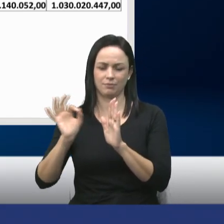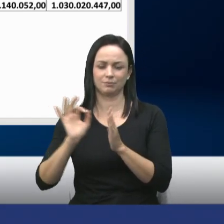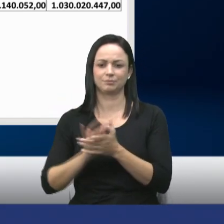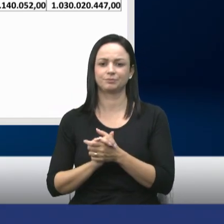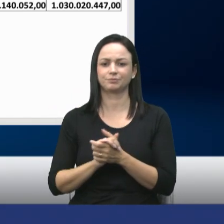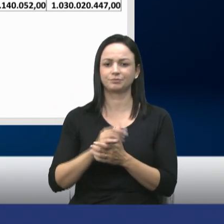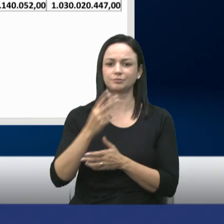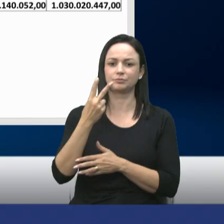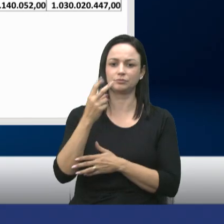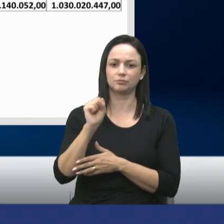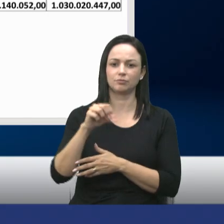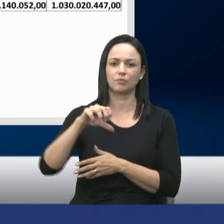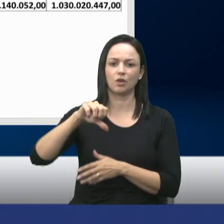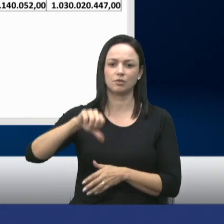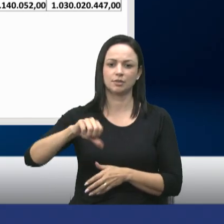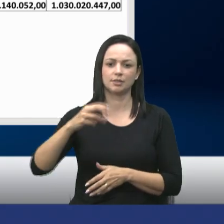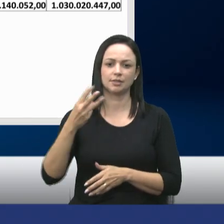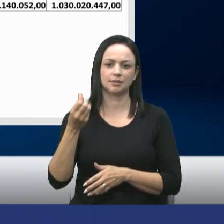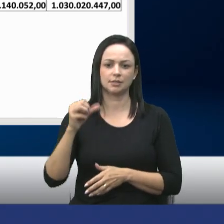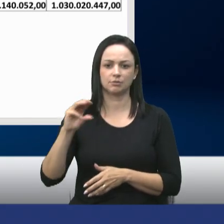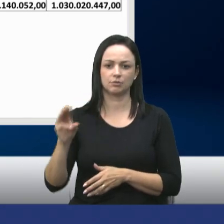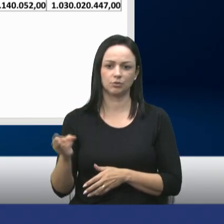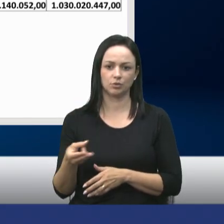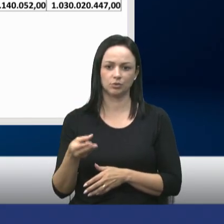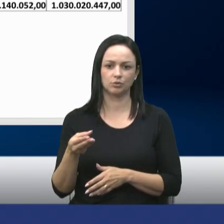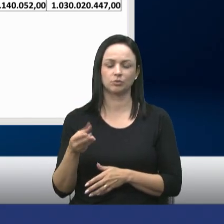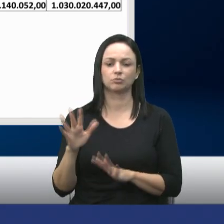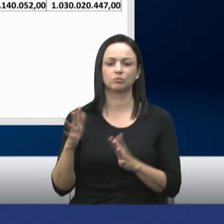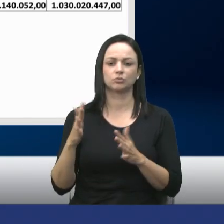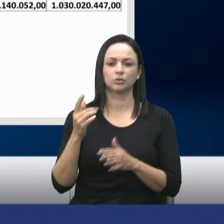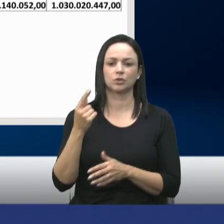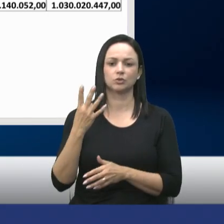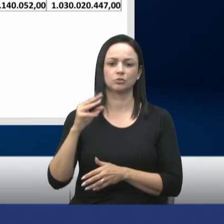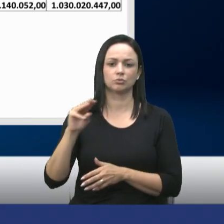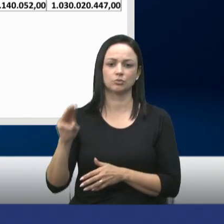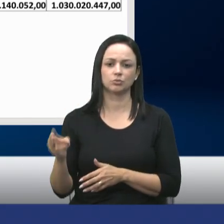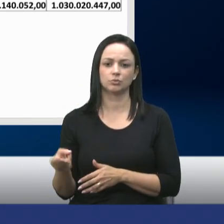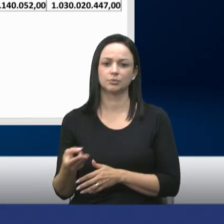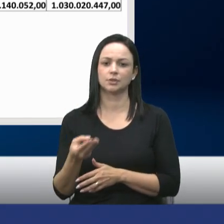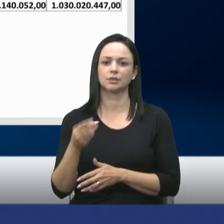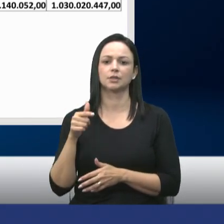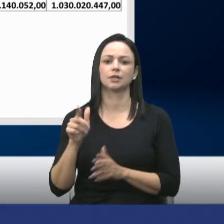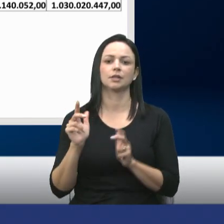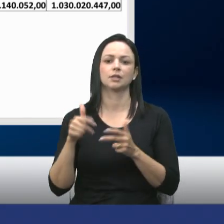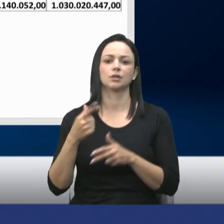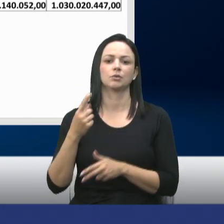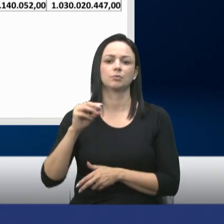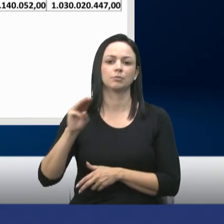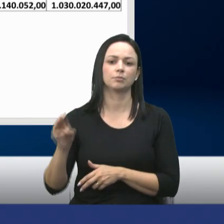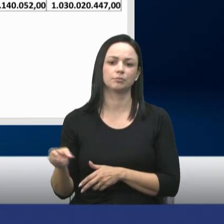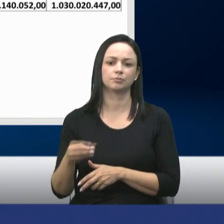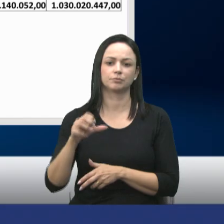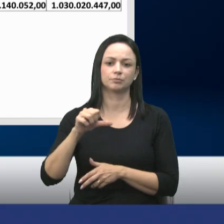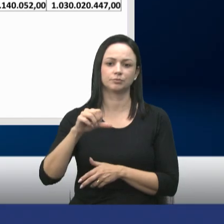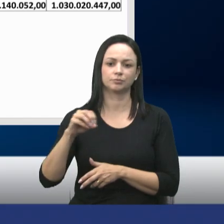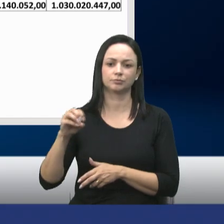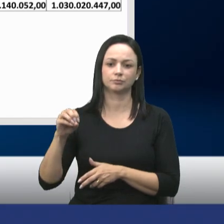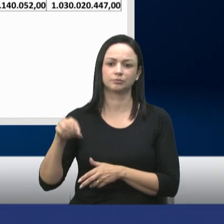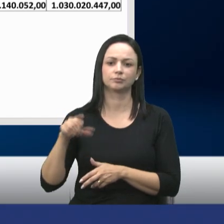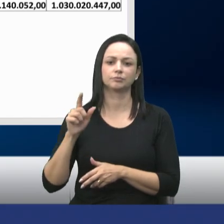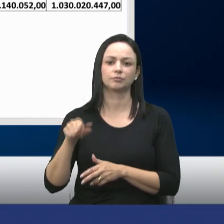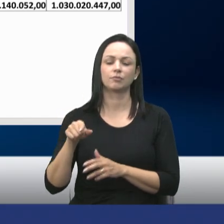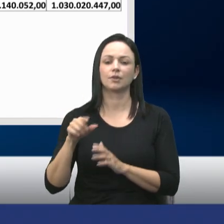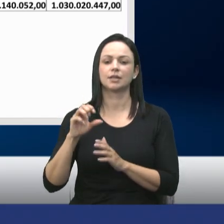2028, 936 milhões de reais, sendo a previsão de 14 milhões para a Câmara, 1 milhão e 900 para a agência